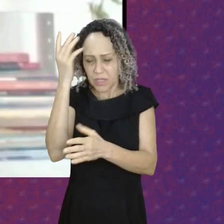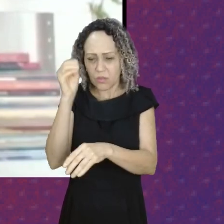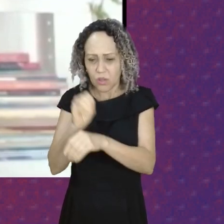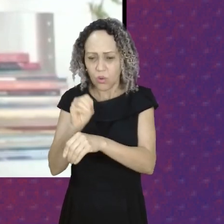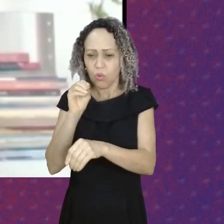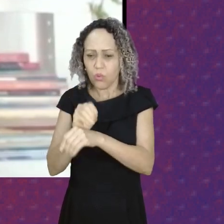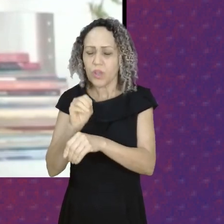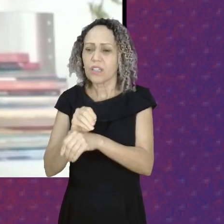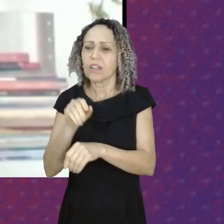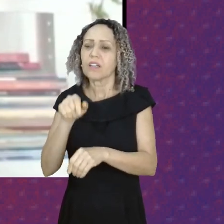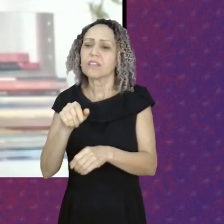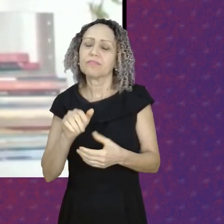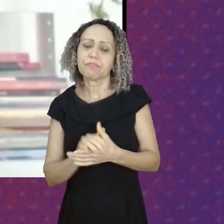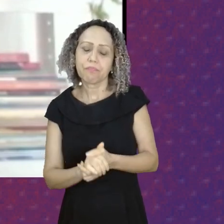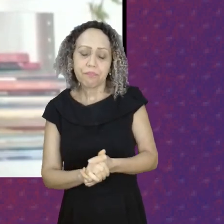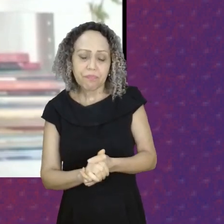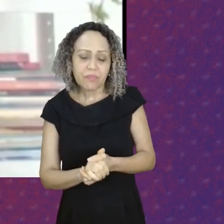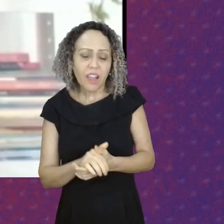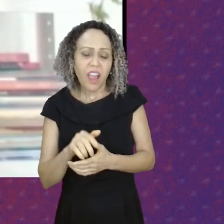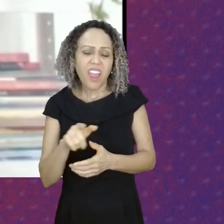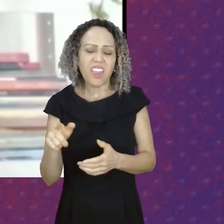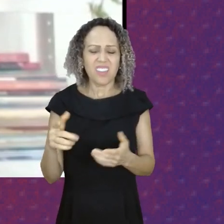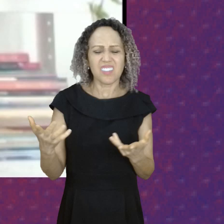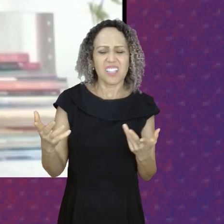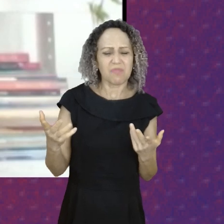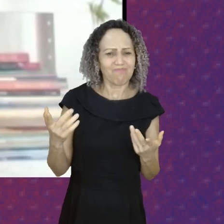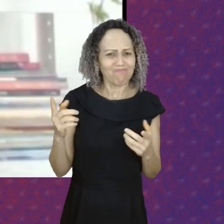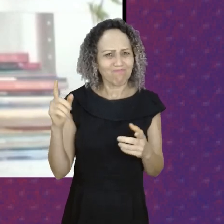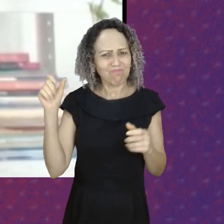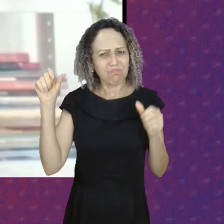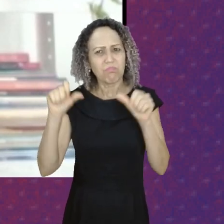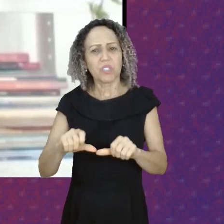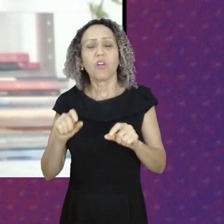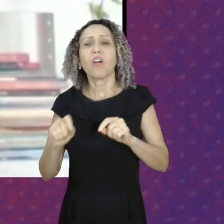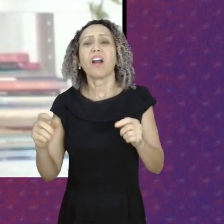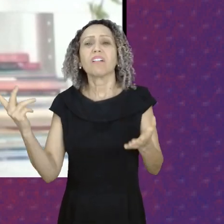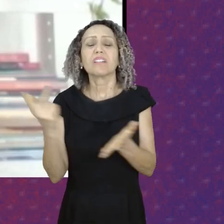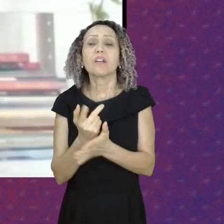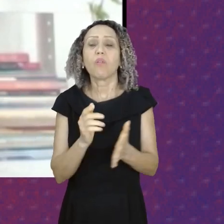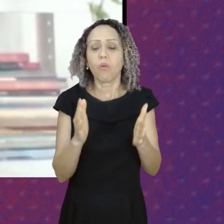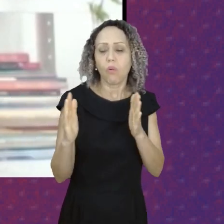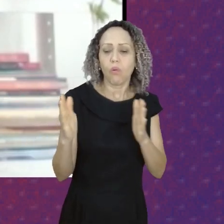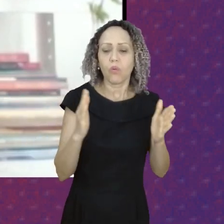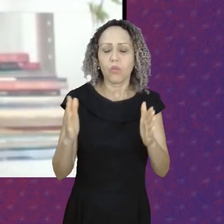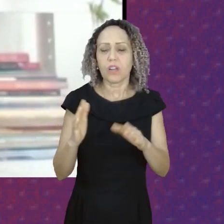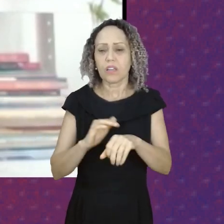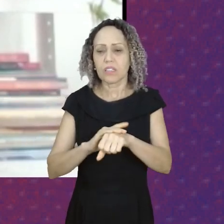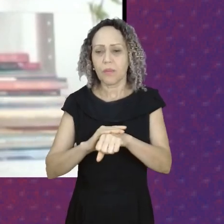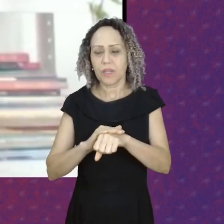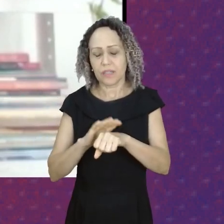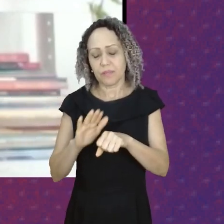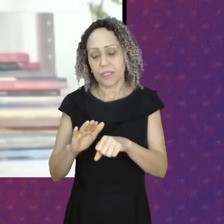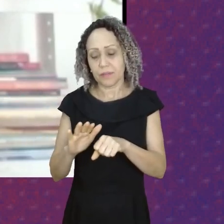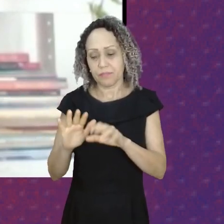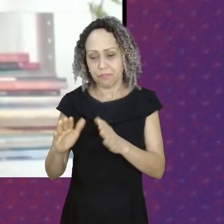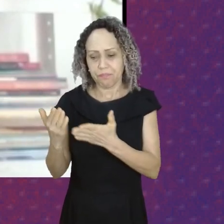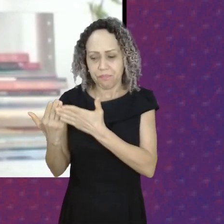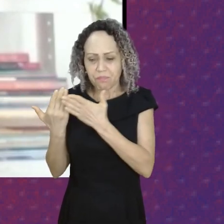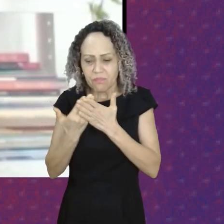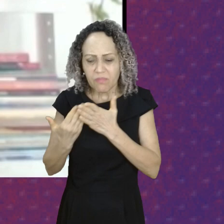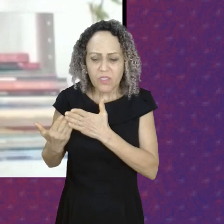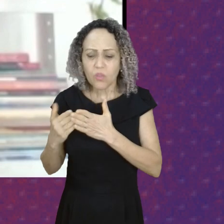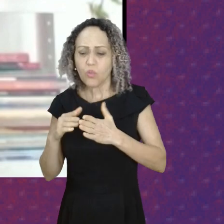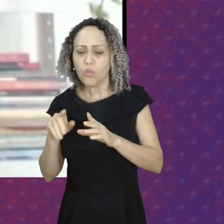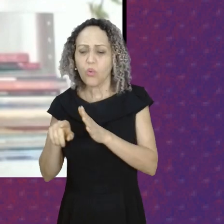elas se tornaram, então, mais preocupantes agora no contexto da pandemia, né, onde estudos mostraram